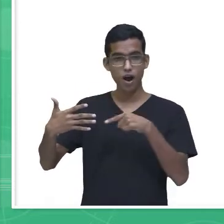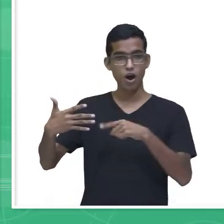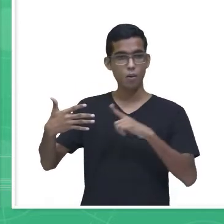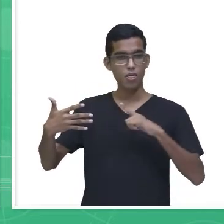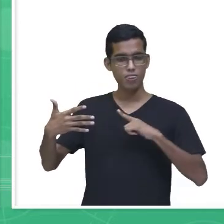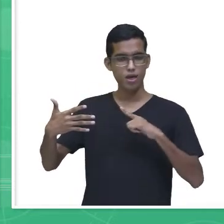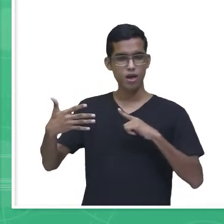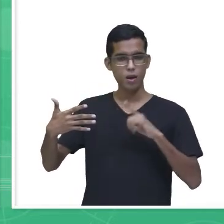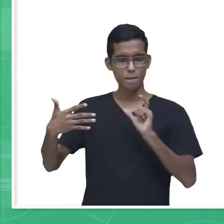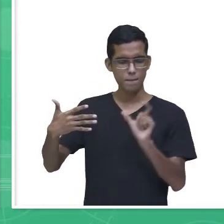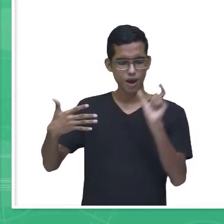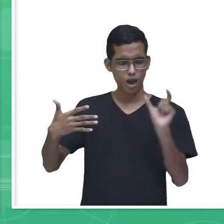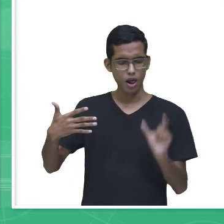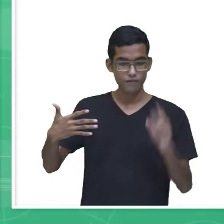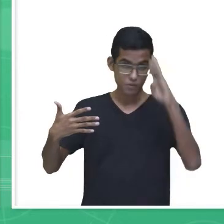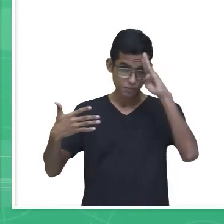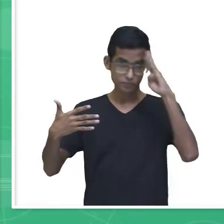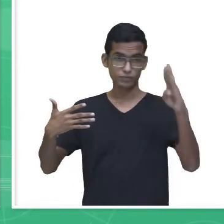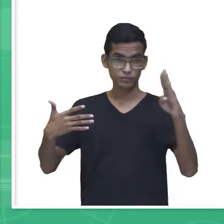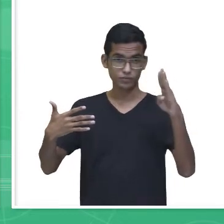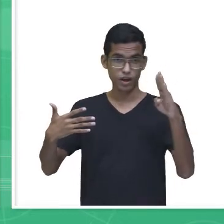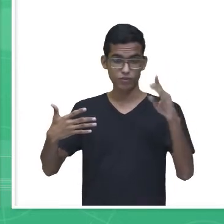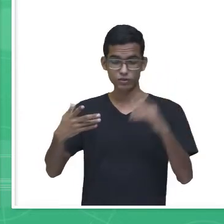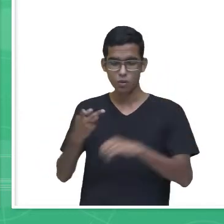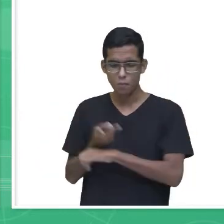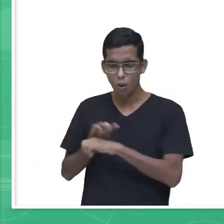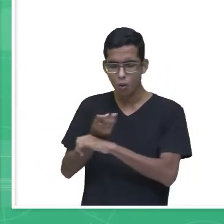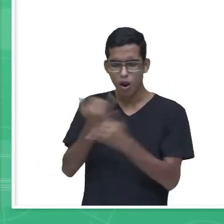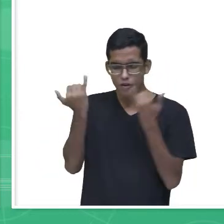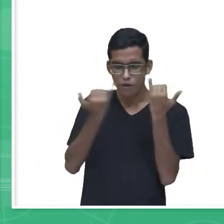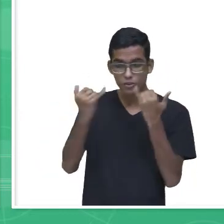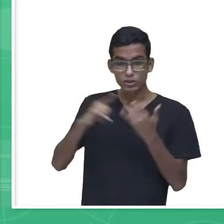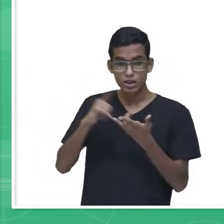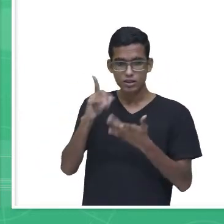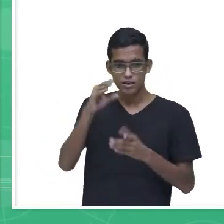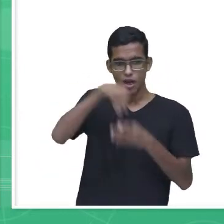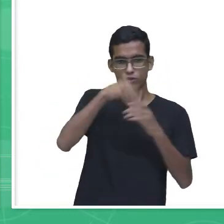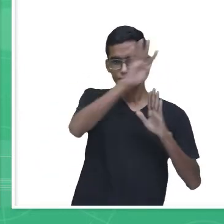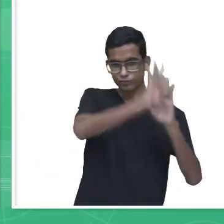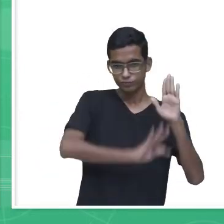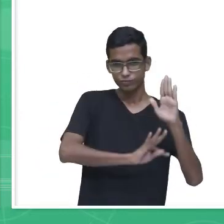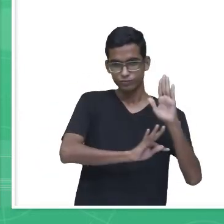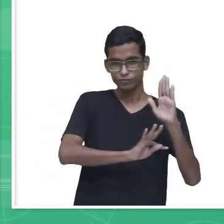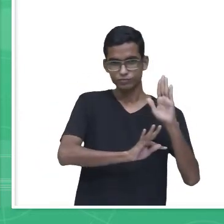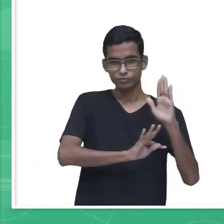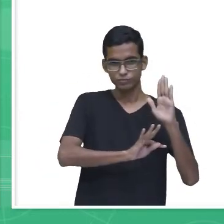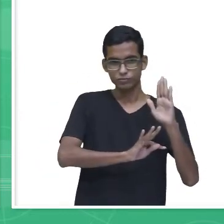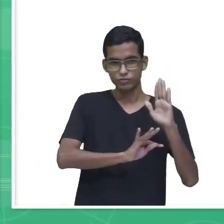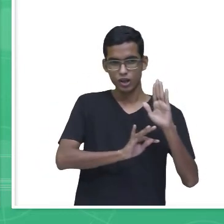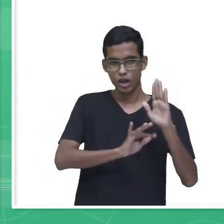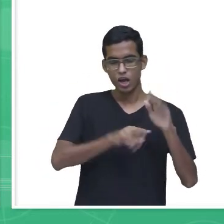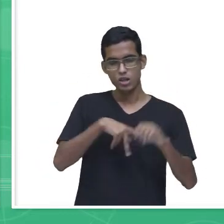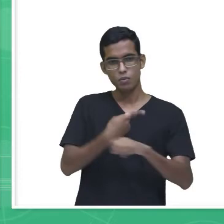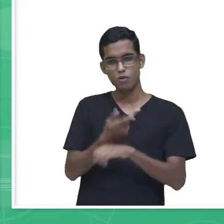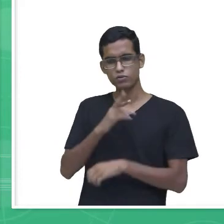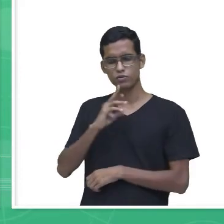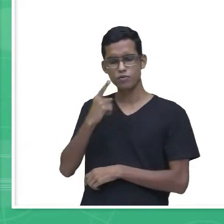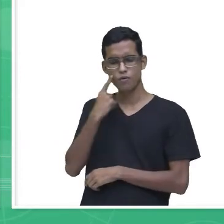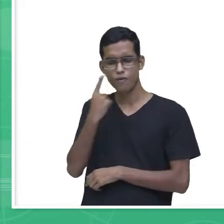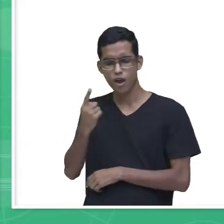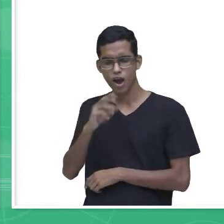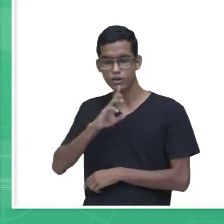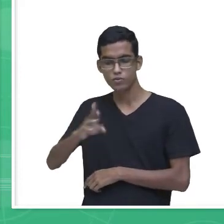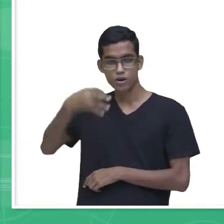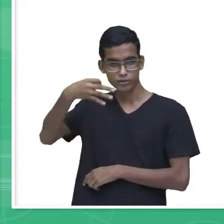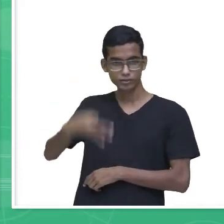texto essas informações aqui. Aí então vocês vão voltar ao texto e vão encontrar aí a resposta correta, sempre próximo aí